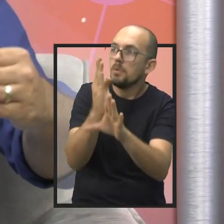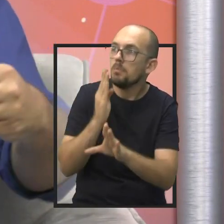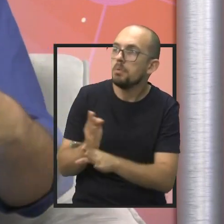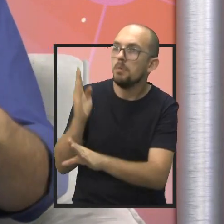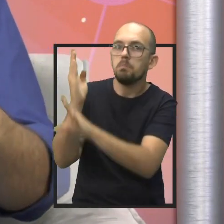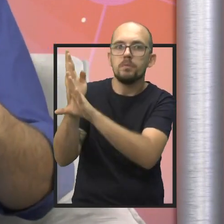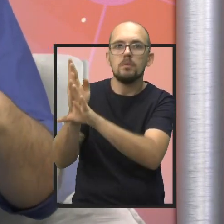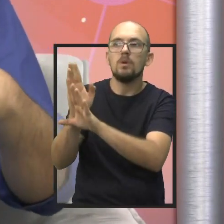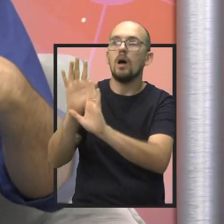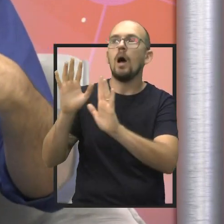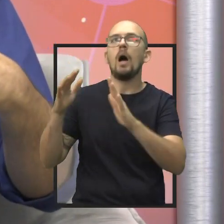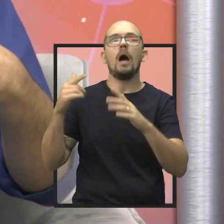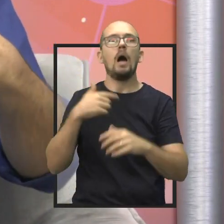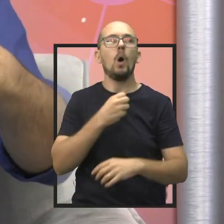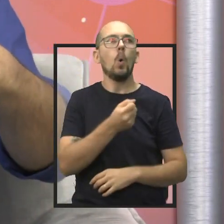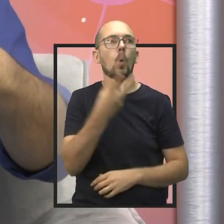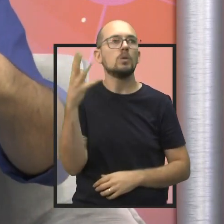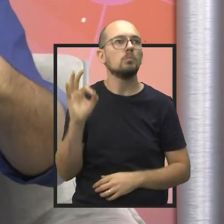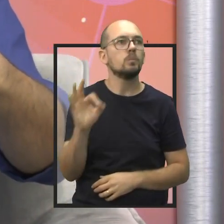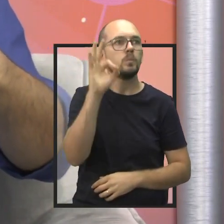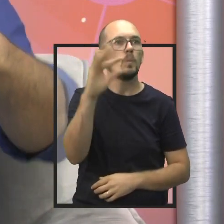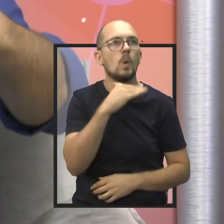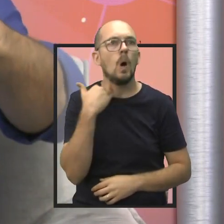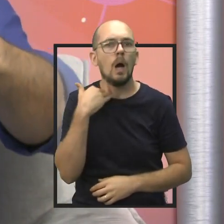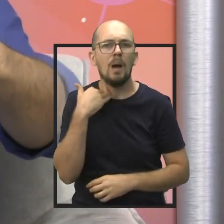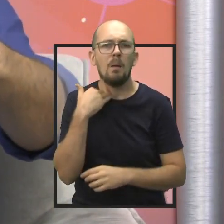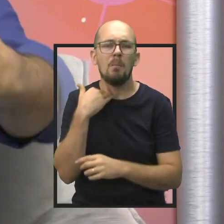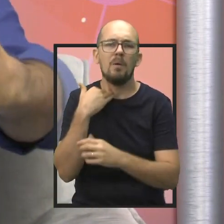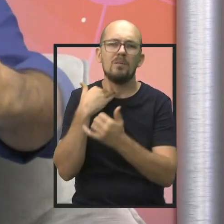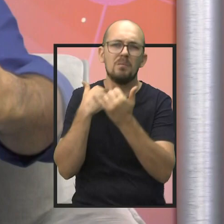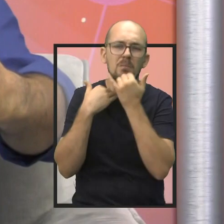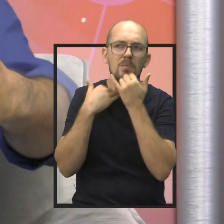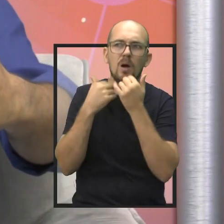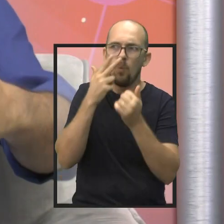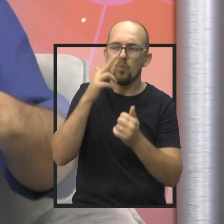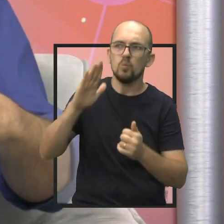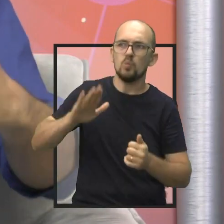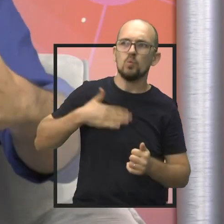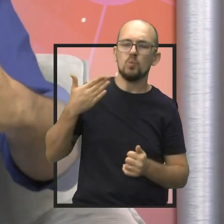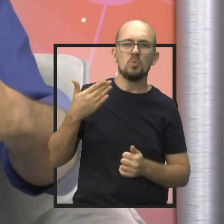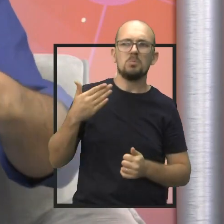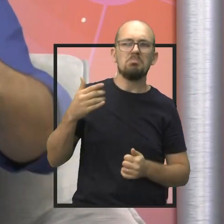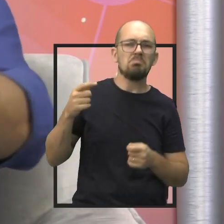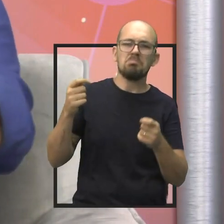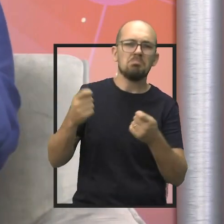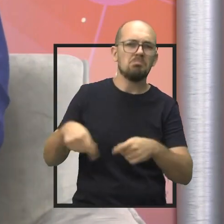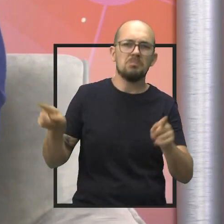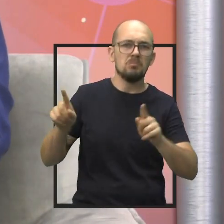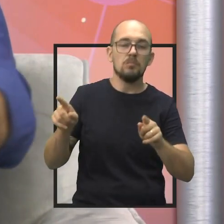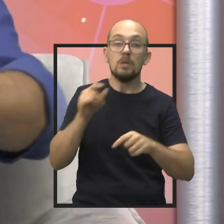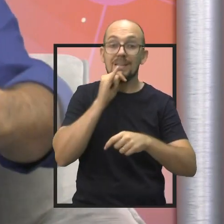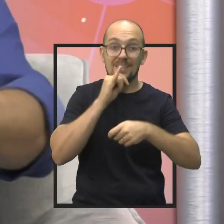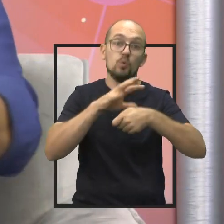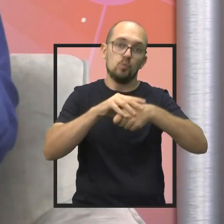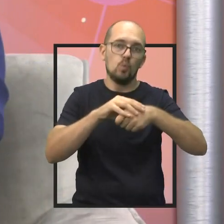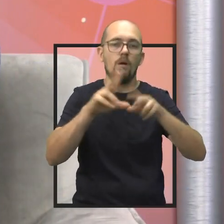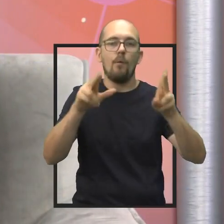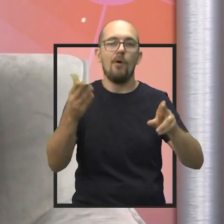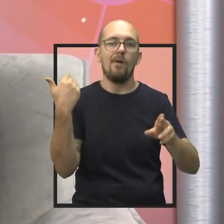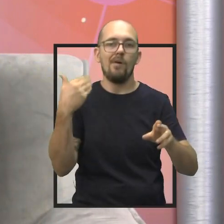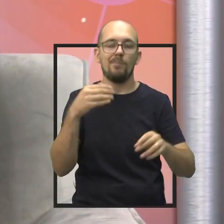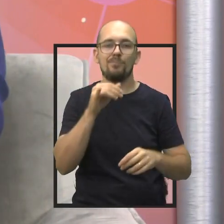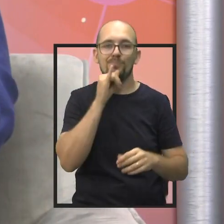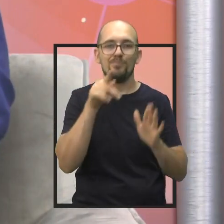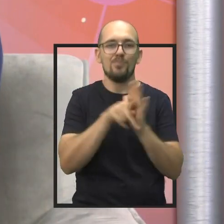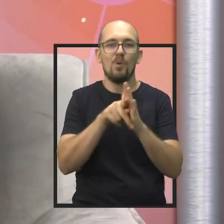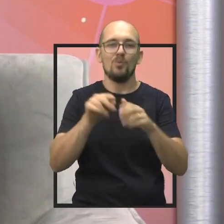confirmados. Então, o índice de mortalidade não é algo que assuste. Se fosse uma doença, por exemplo, como eu citei, da síndrome respiratória do